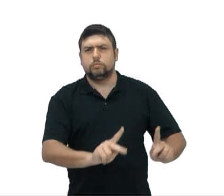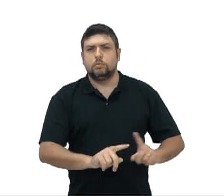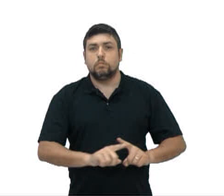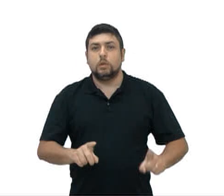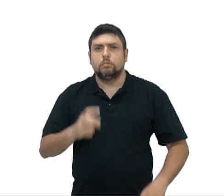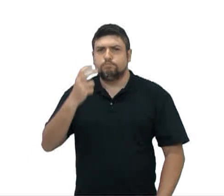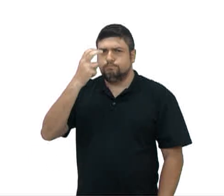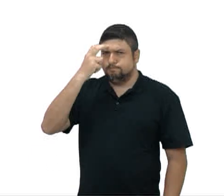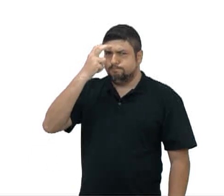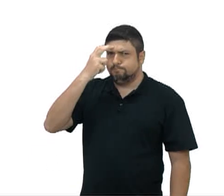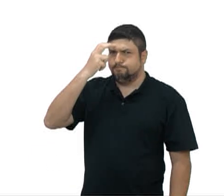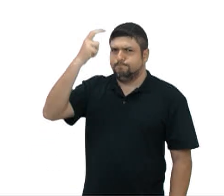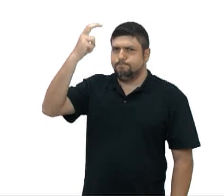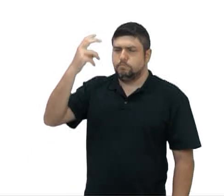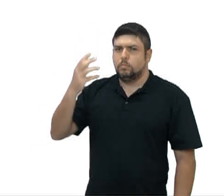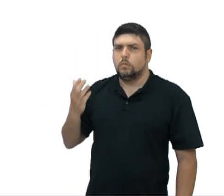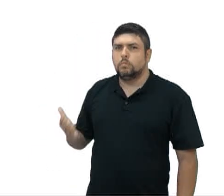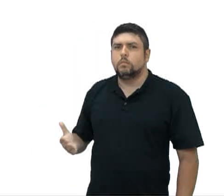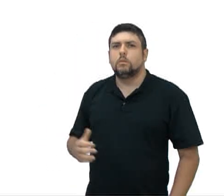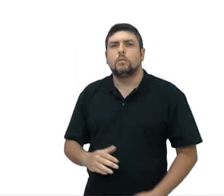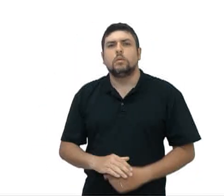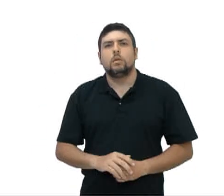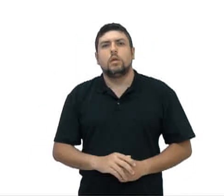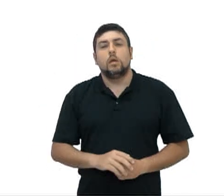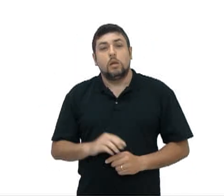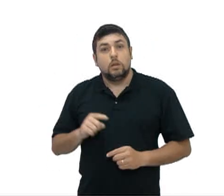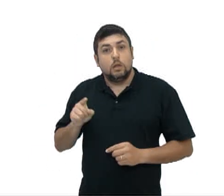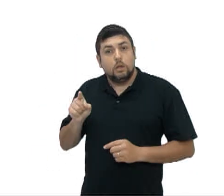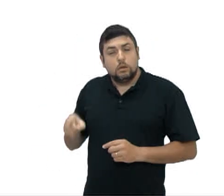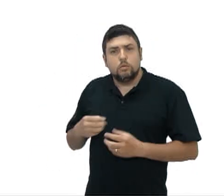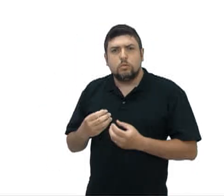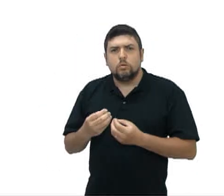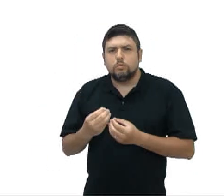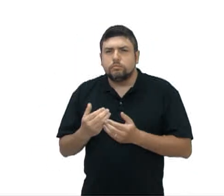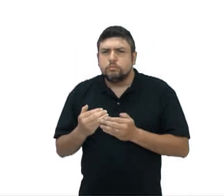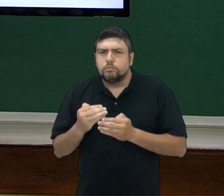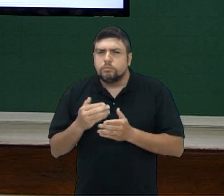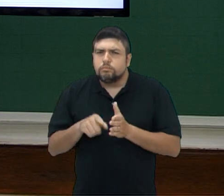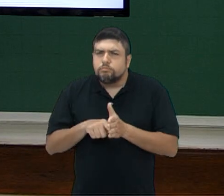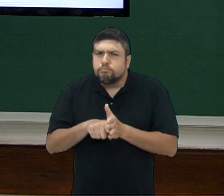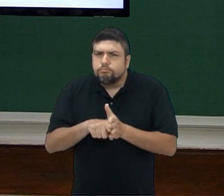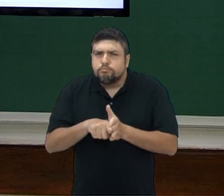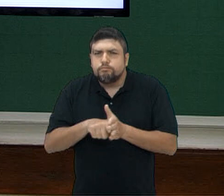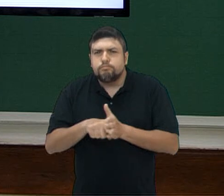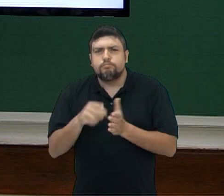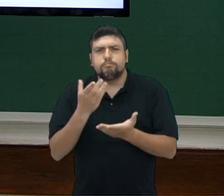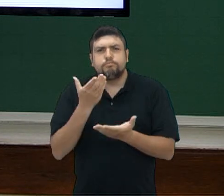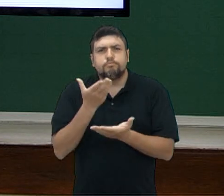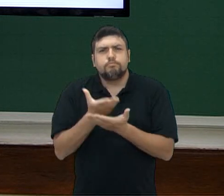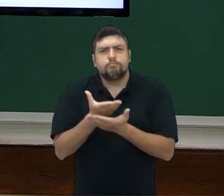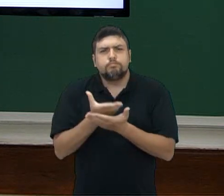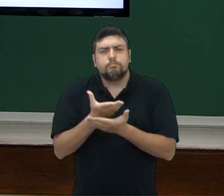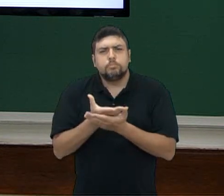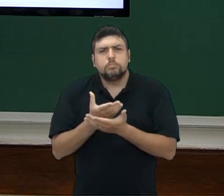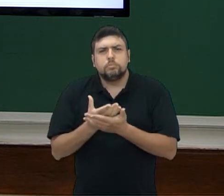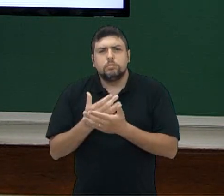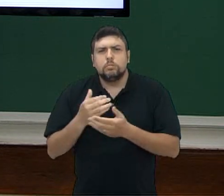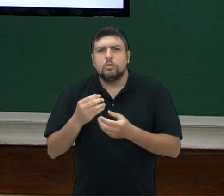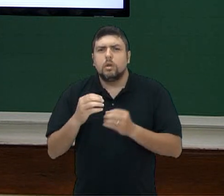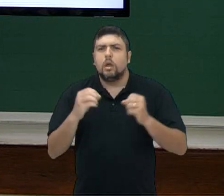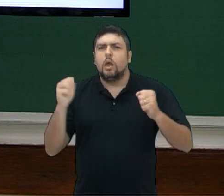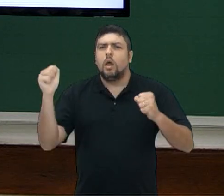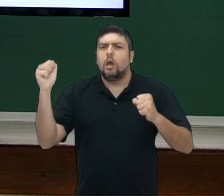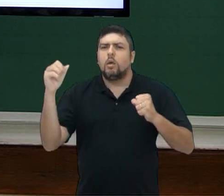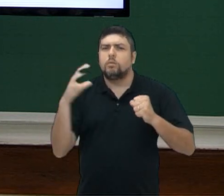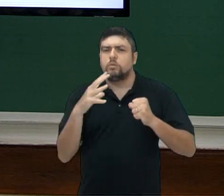seus desenvolvimentos acabaram trazendo uma das primeiras contribuições científicas para esse conceito da óptica,